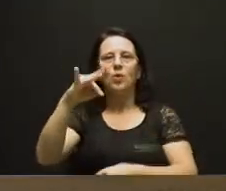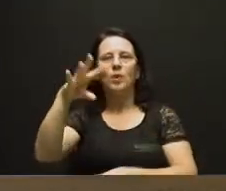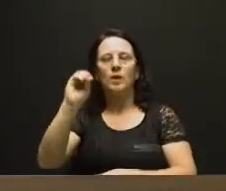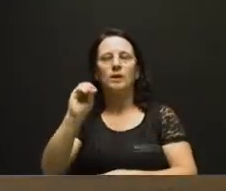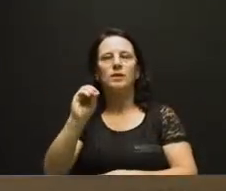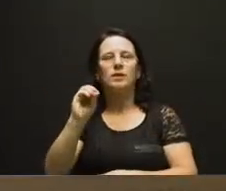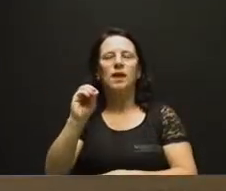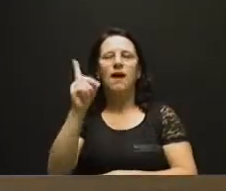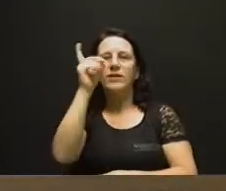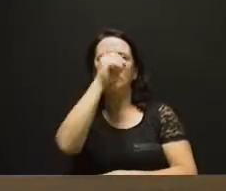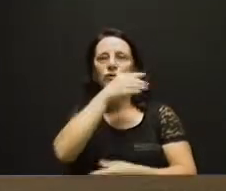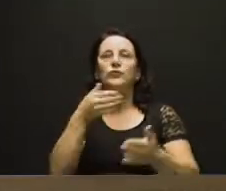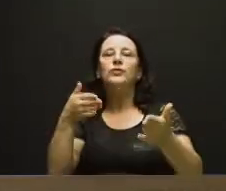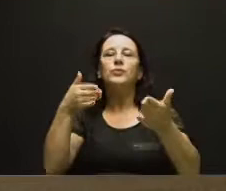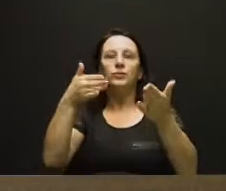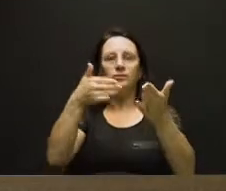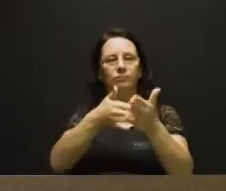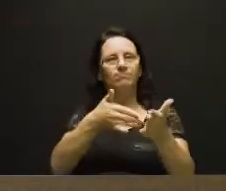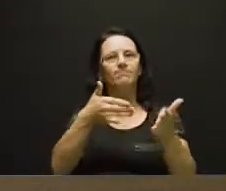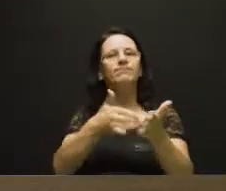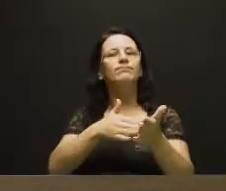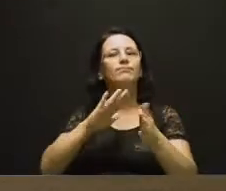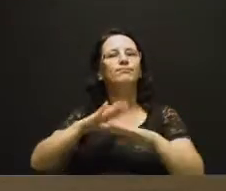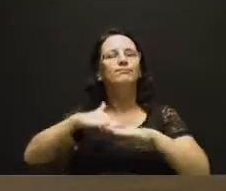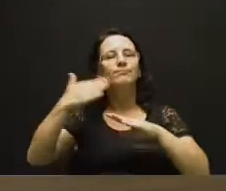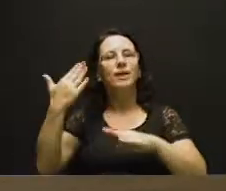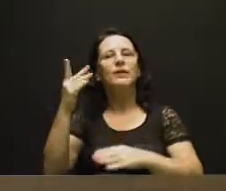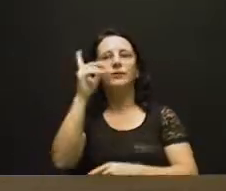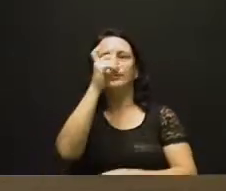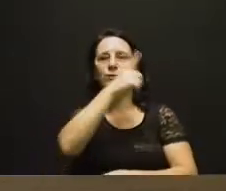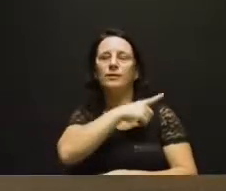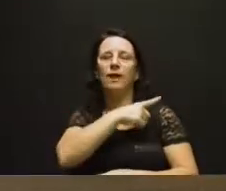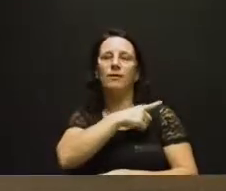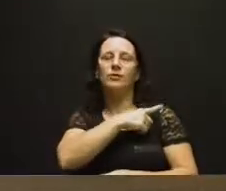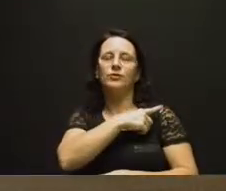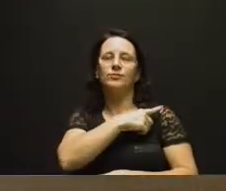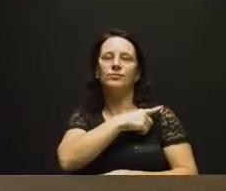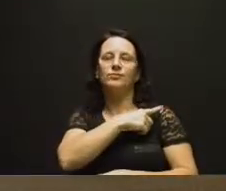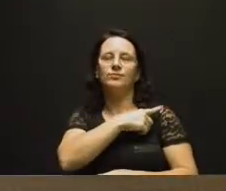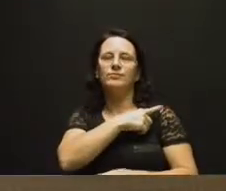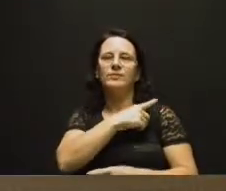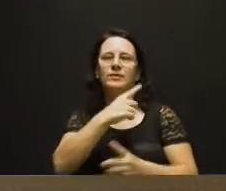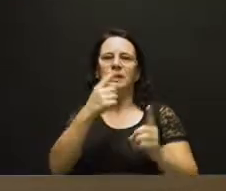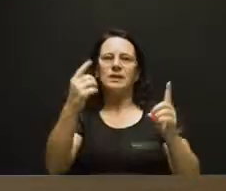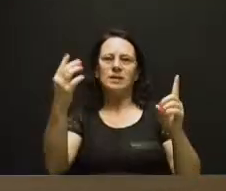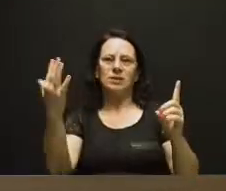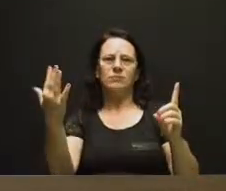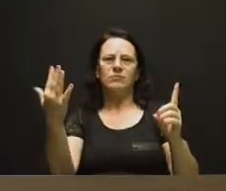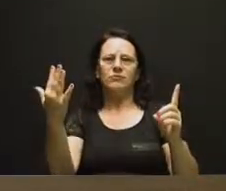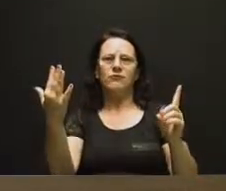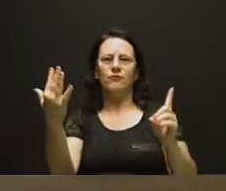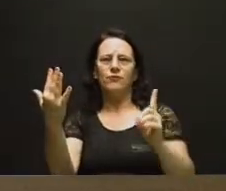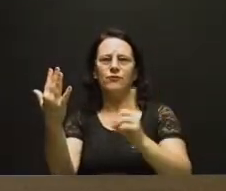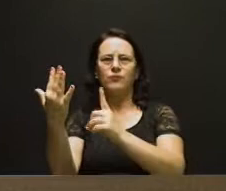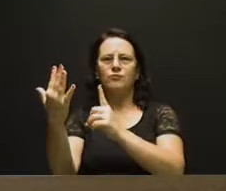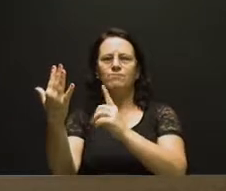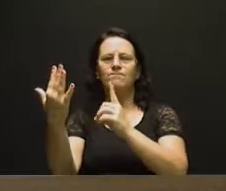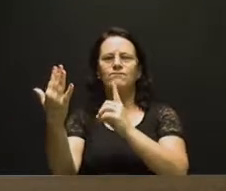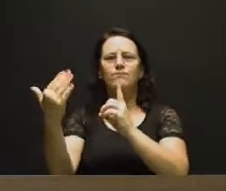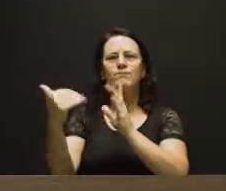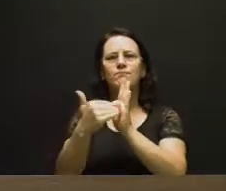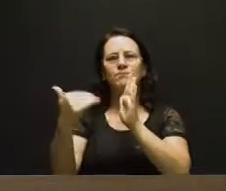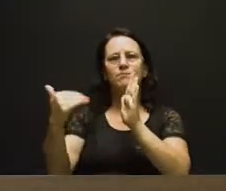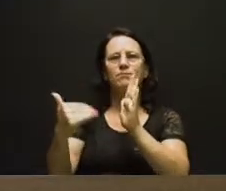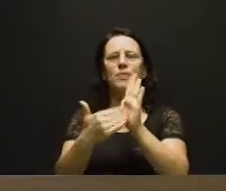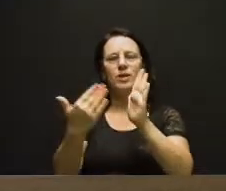que ele encontra que ele vai ter muito mais eficiência essas barreiras foi forem eliminadas e vai deixar de